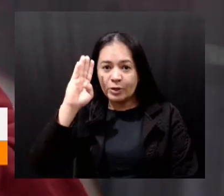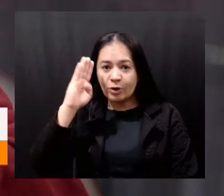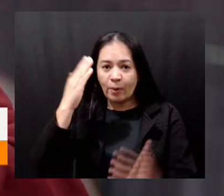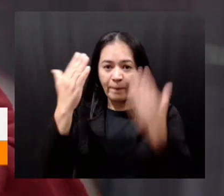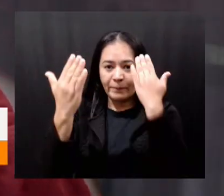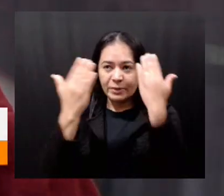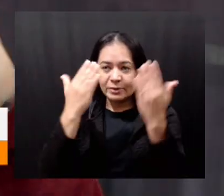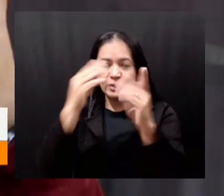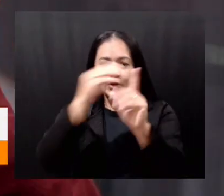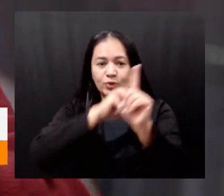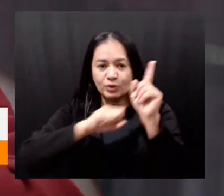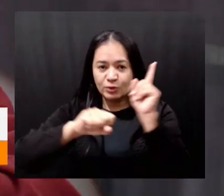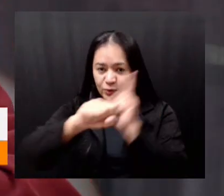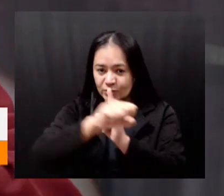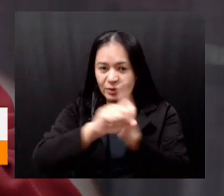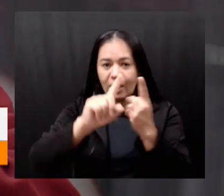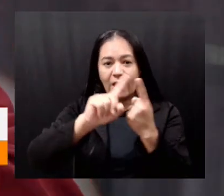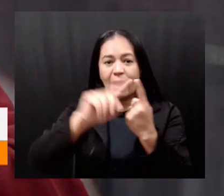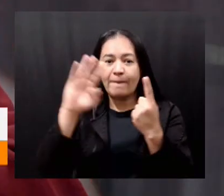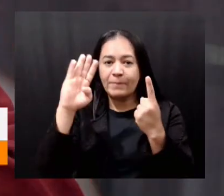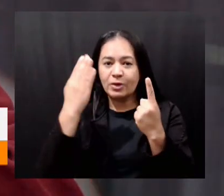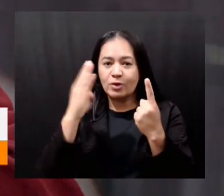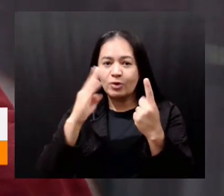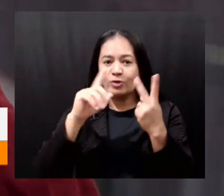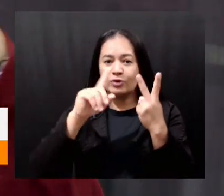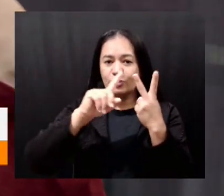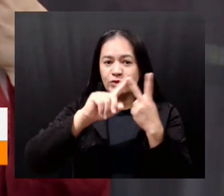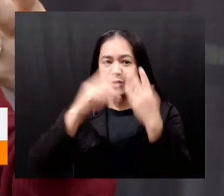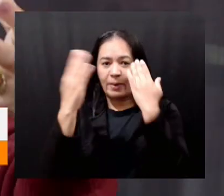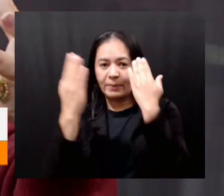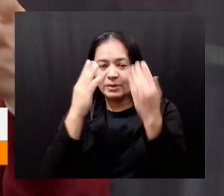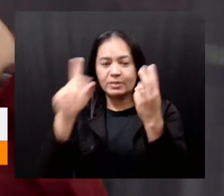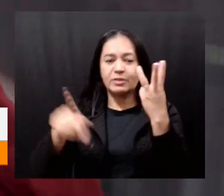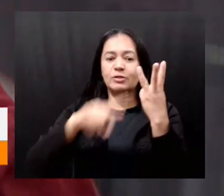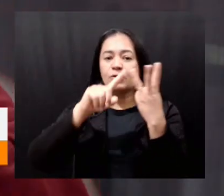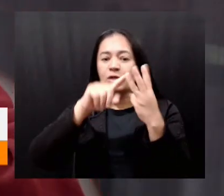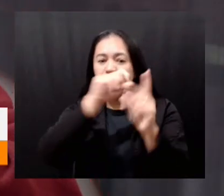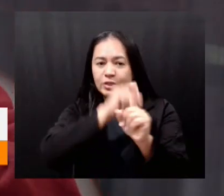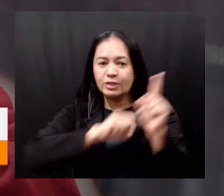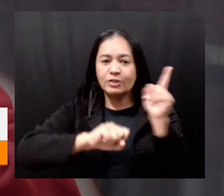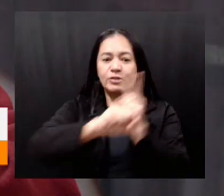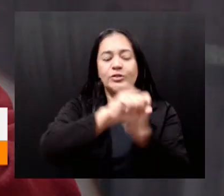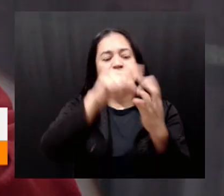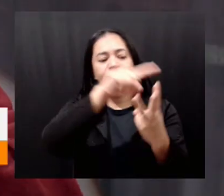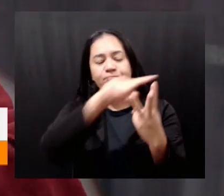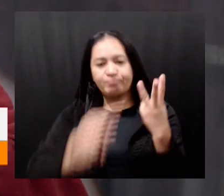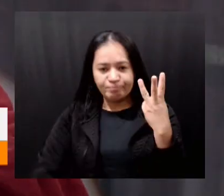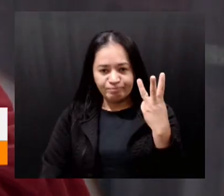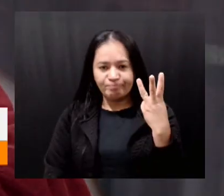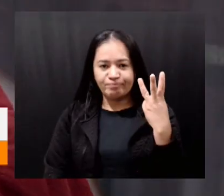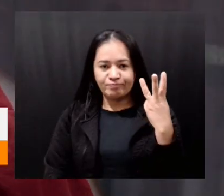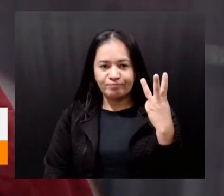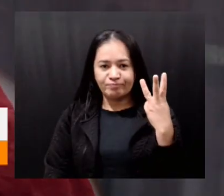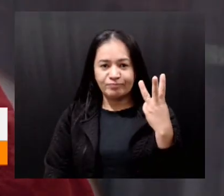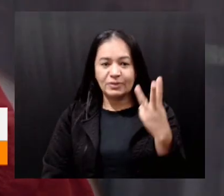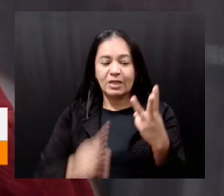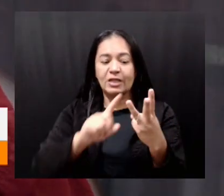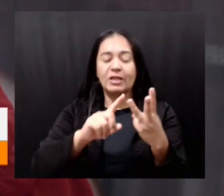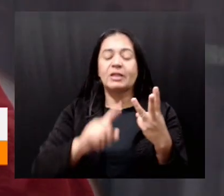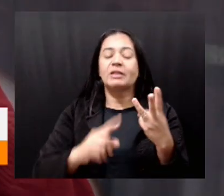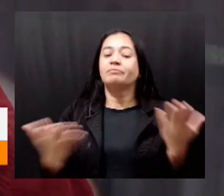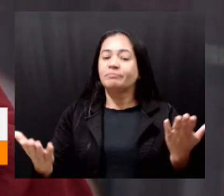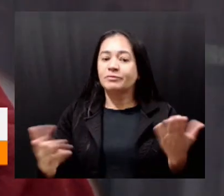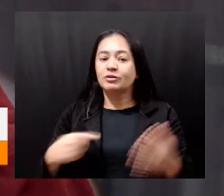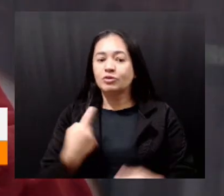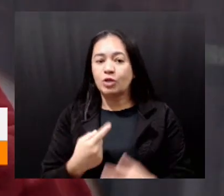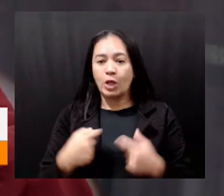a sociedade como elemento, né? A sociedade é esse coletivo maior do qual a gente faz parte. E aí, então, eu posso ter,